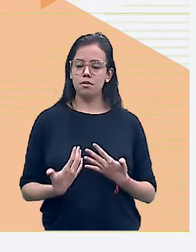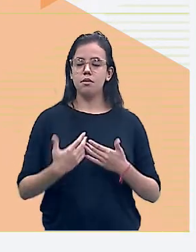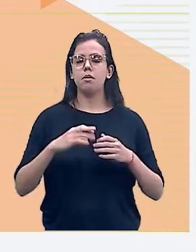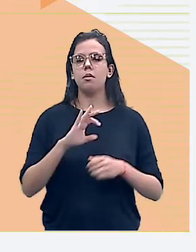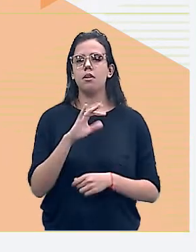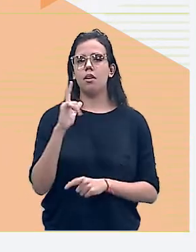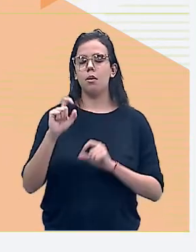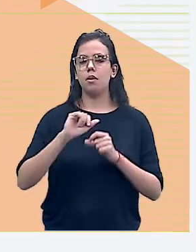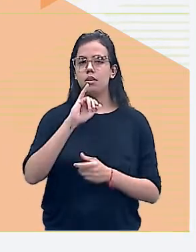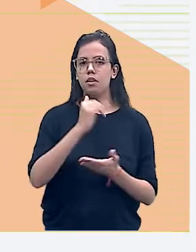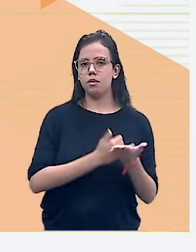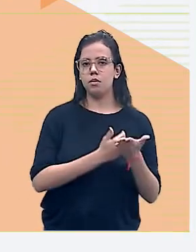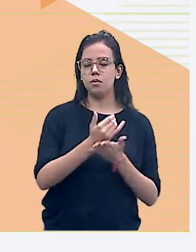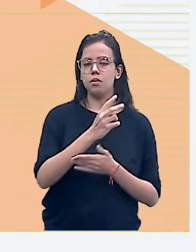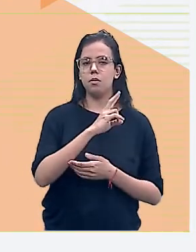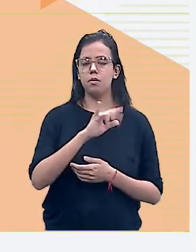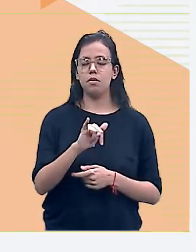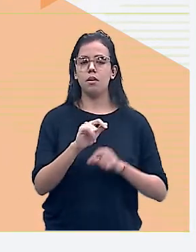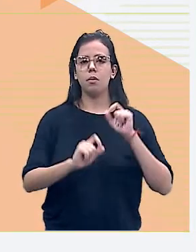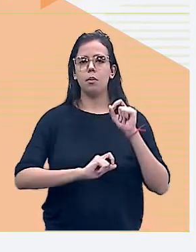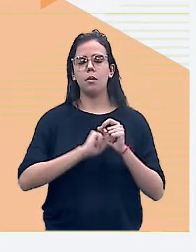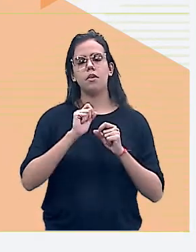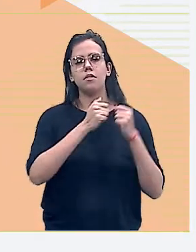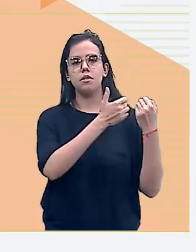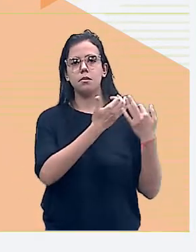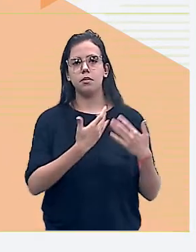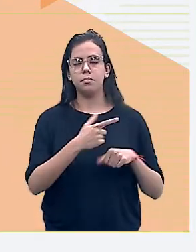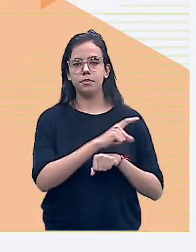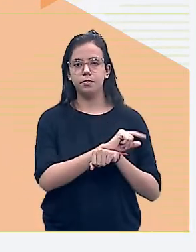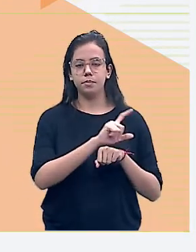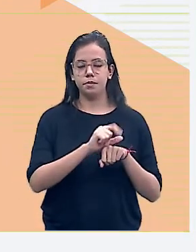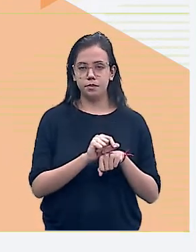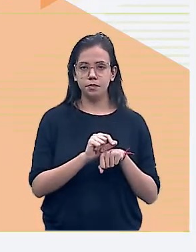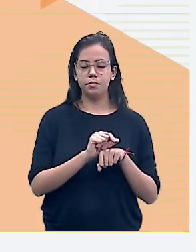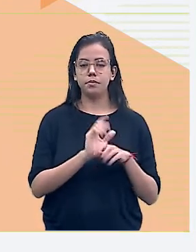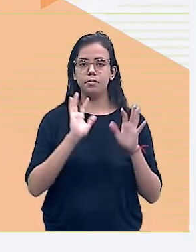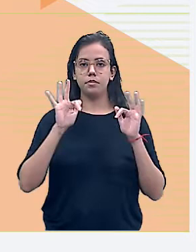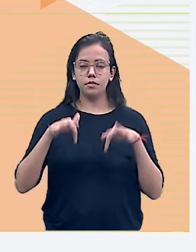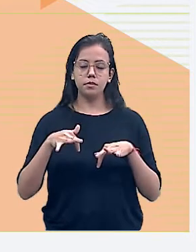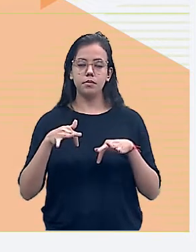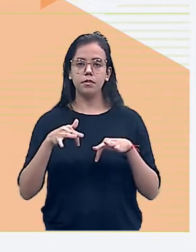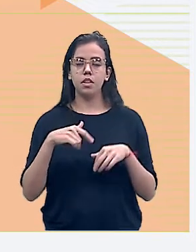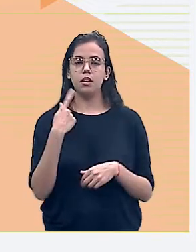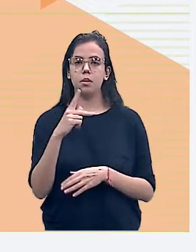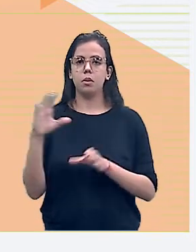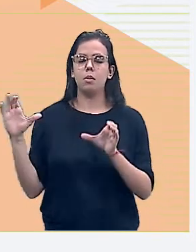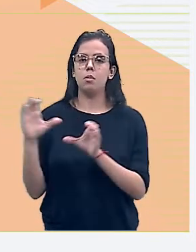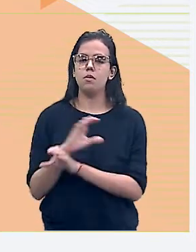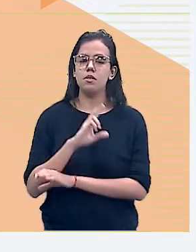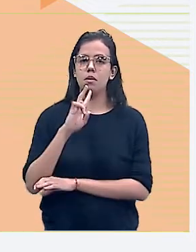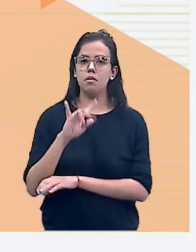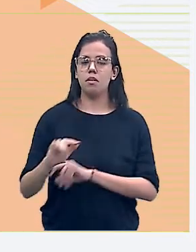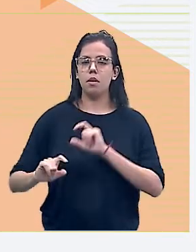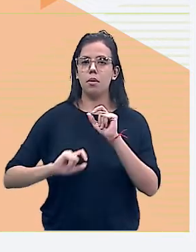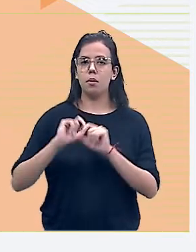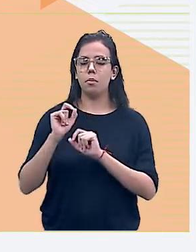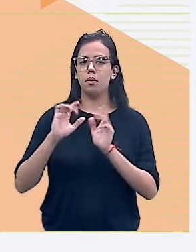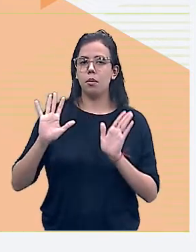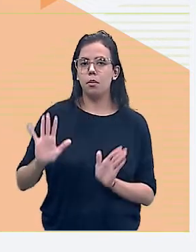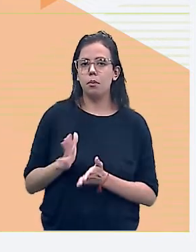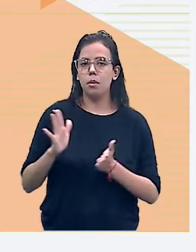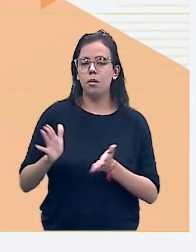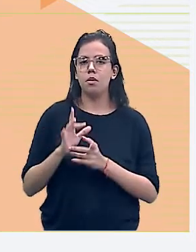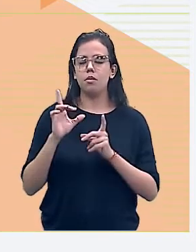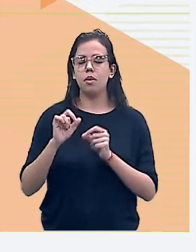é claro a introdução você vai apontar os argumentos lá no finalzinho da introdução e na sua conclusão você vai promover